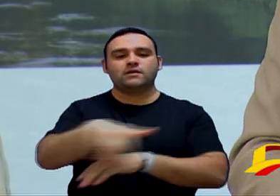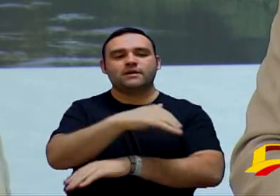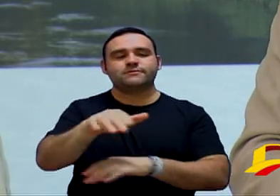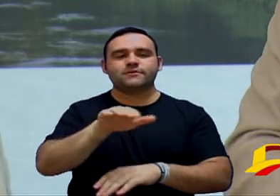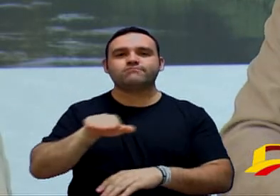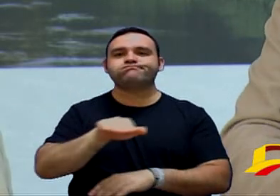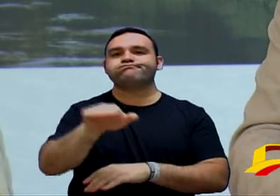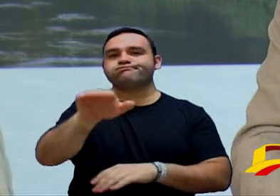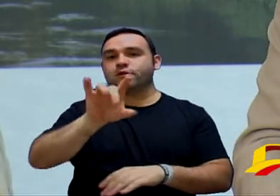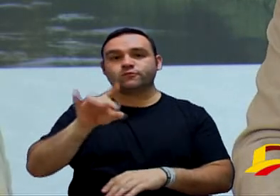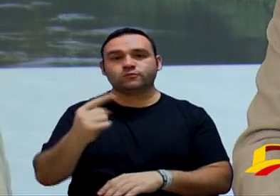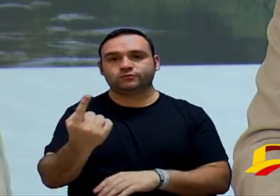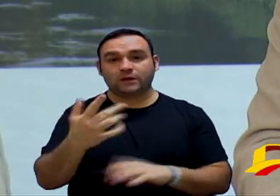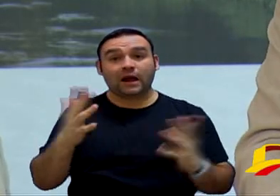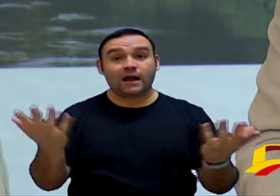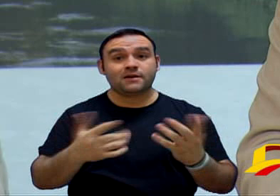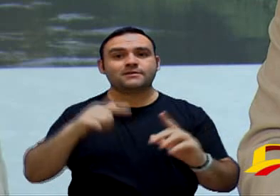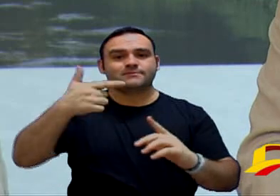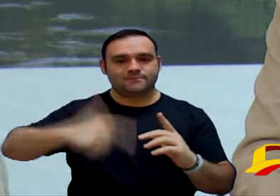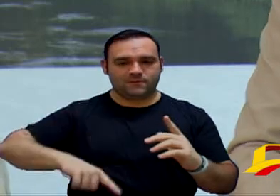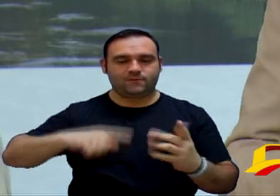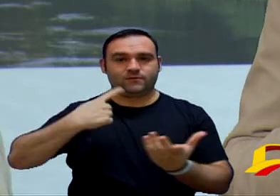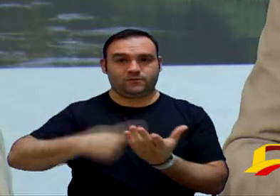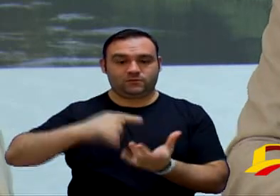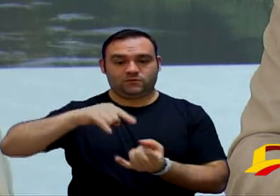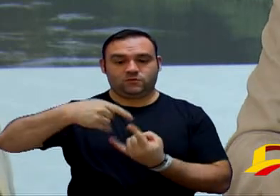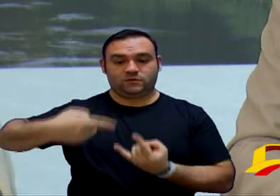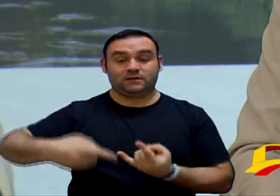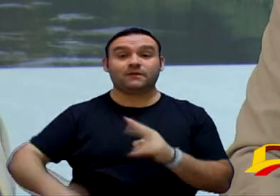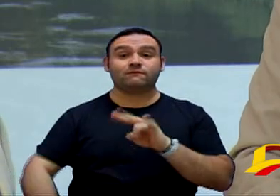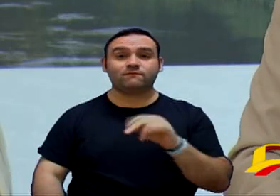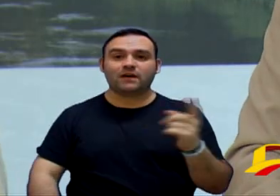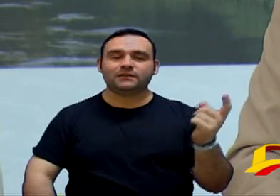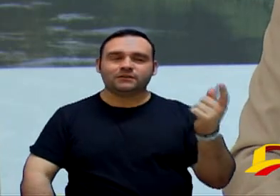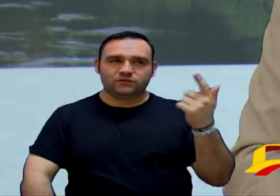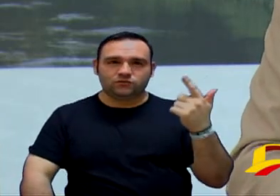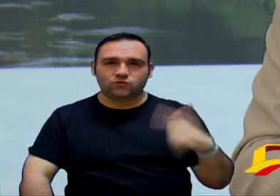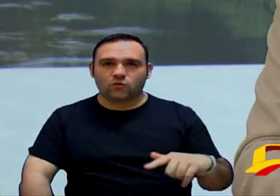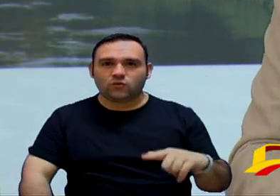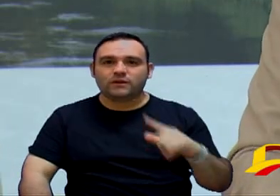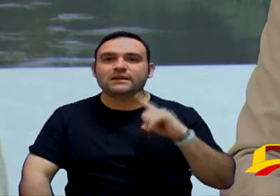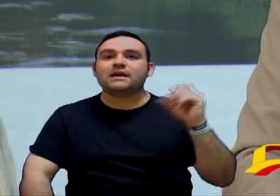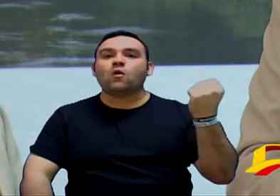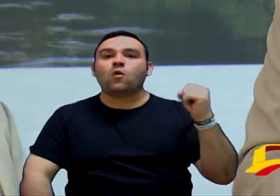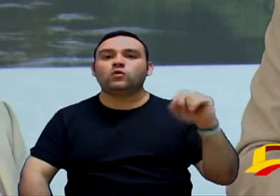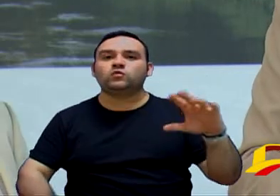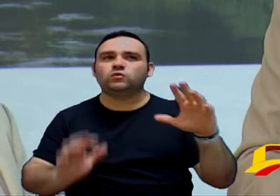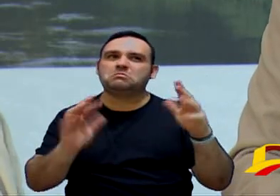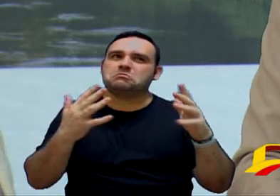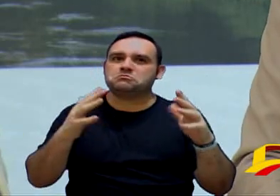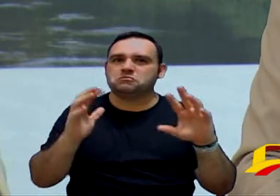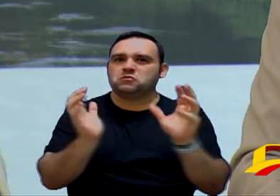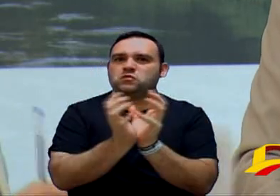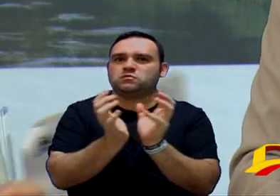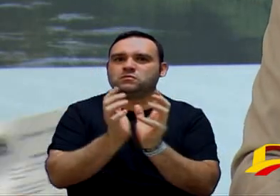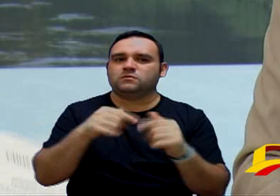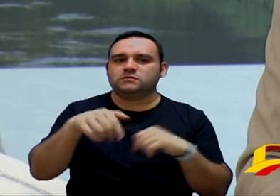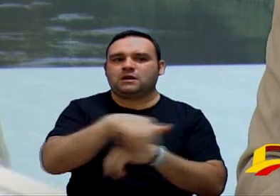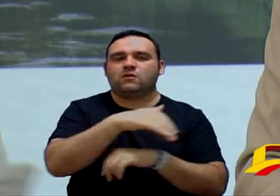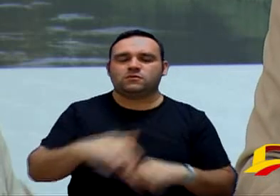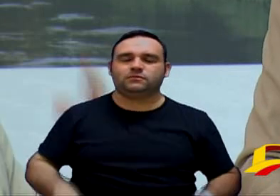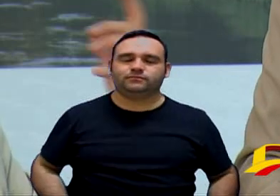aí tá sendo renovado Esse contrato e vai voltar com oito então de oito equipes na rua